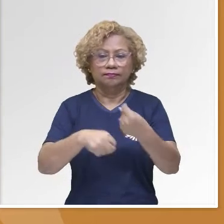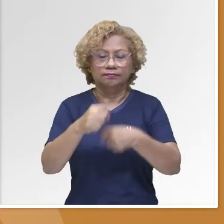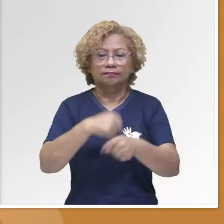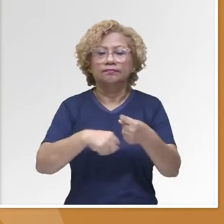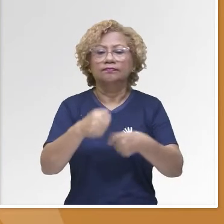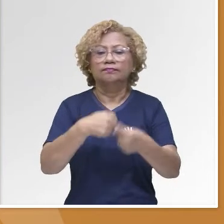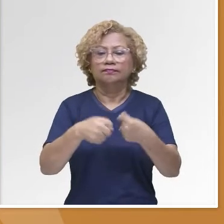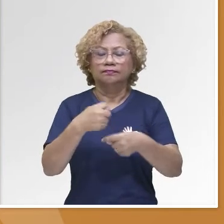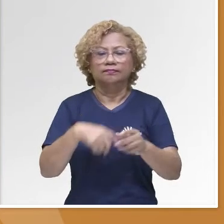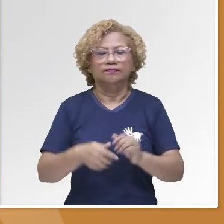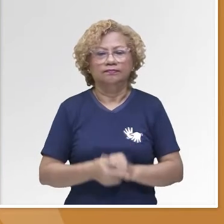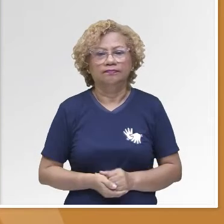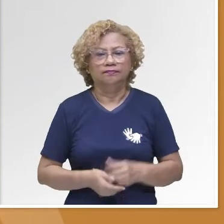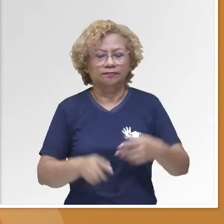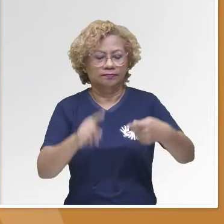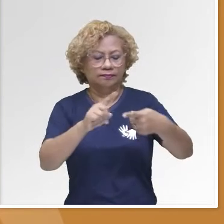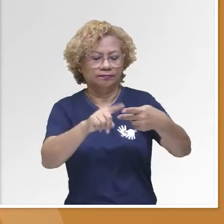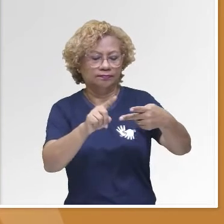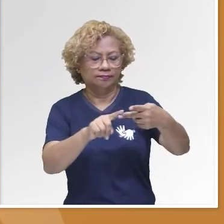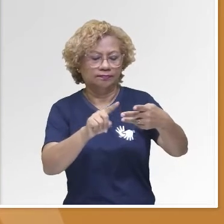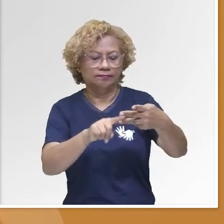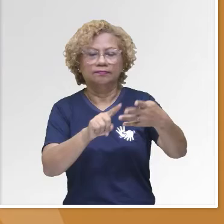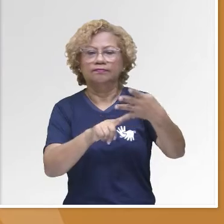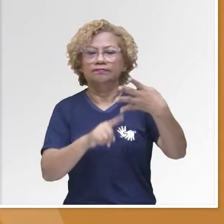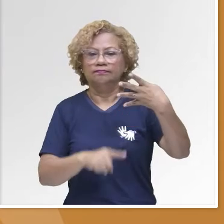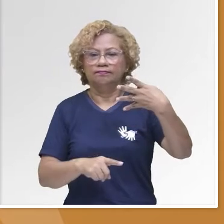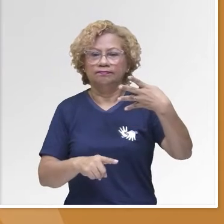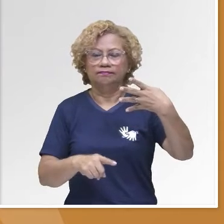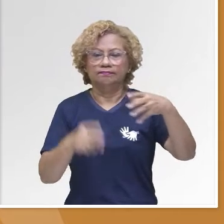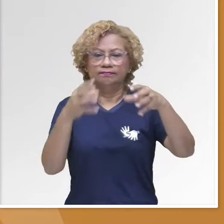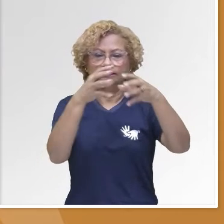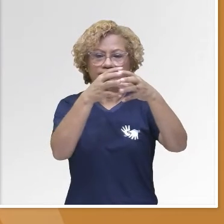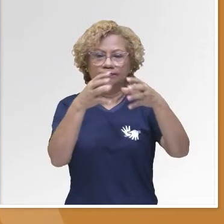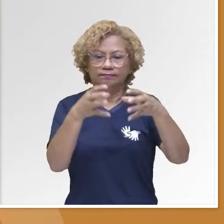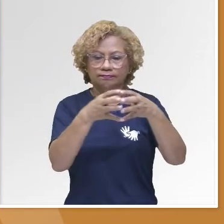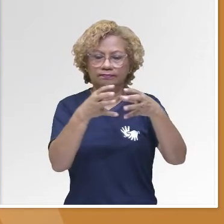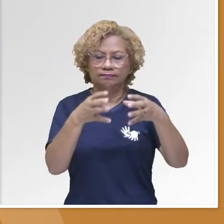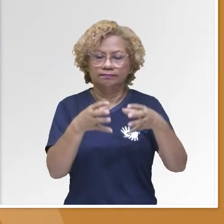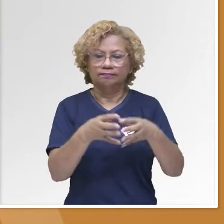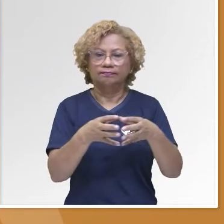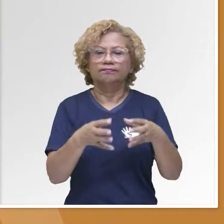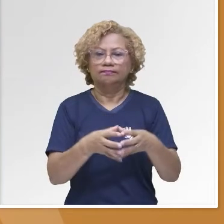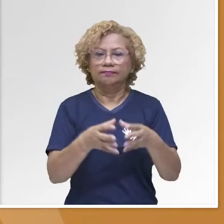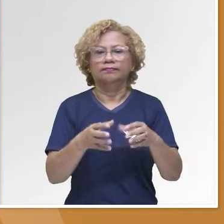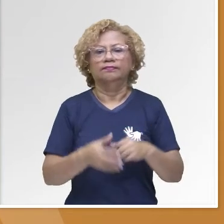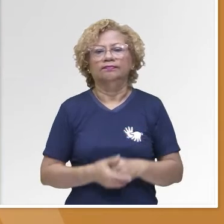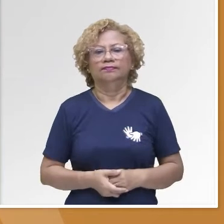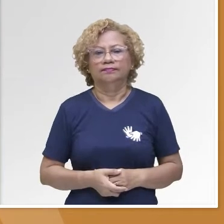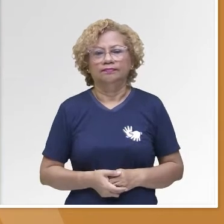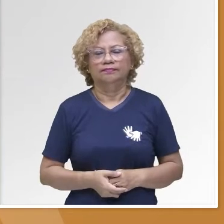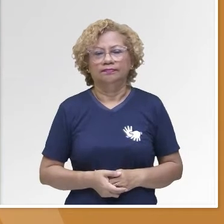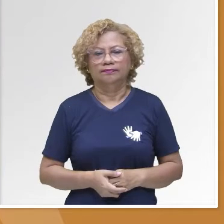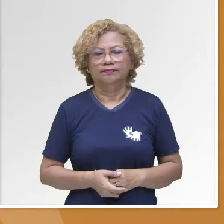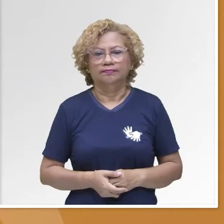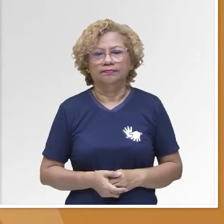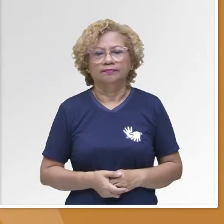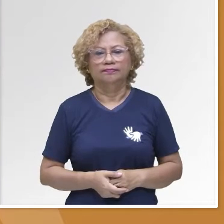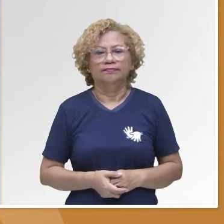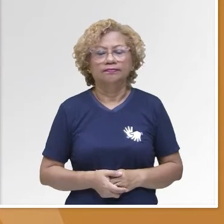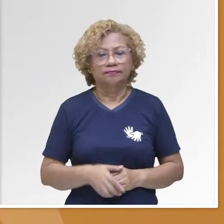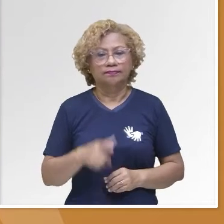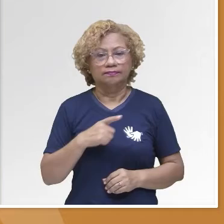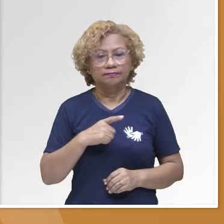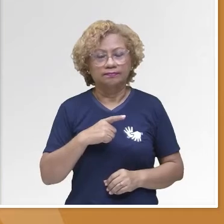tipos de blocos econômicos. Zona de livre comércio, União